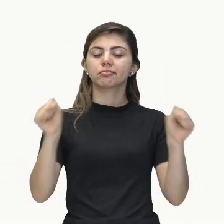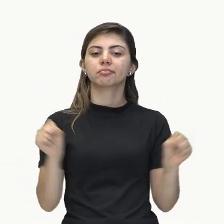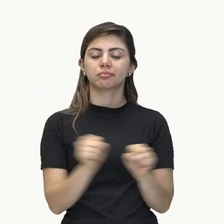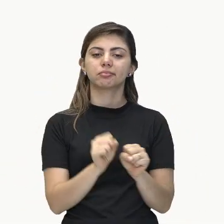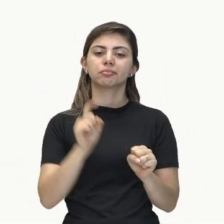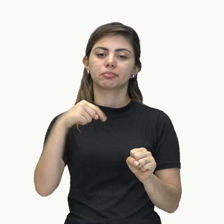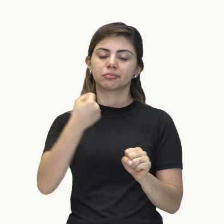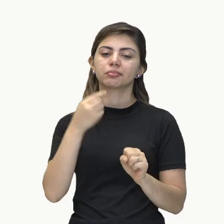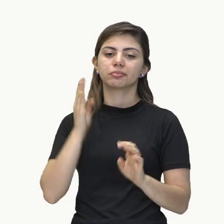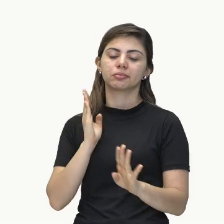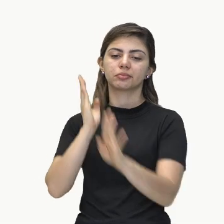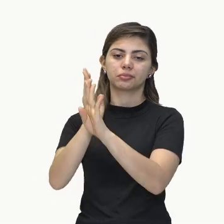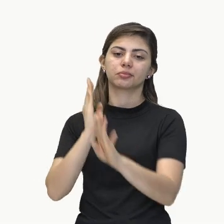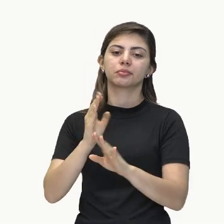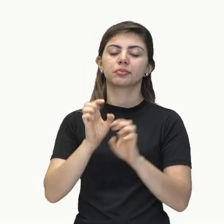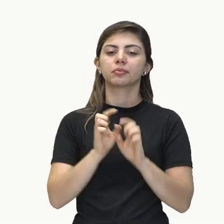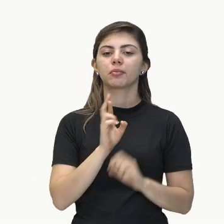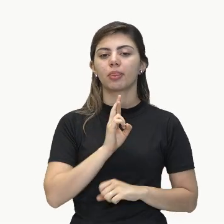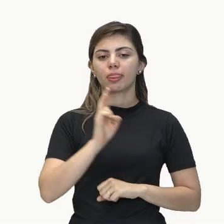solução seria